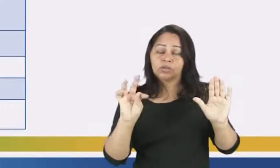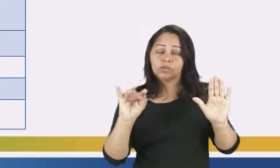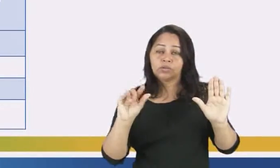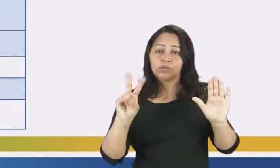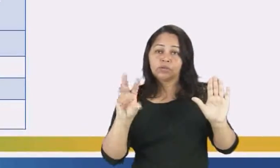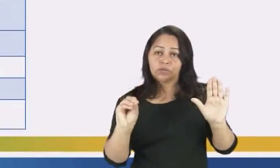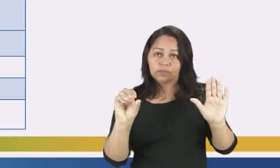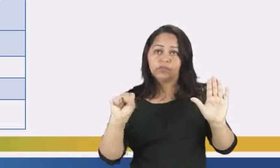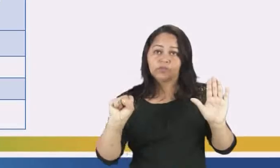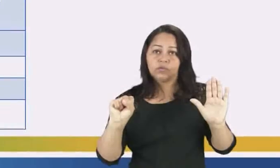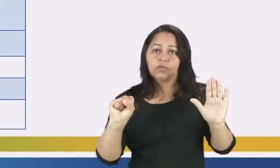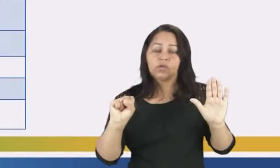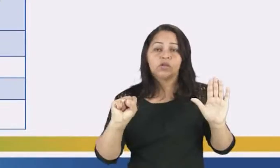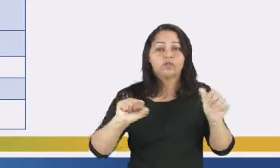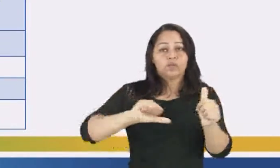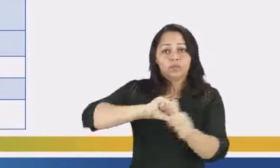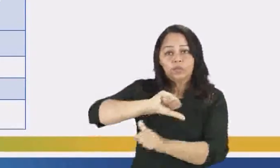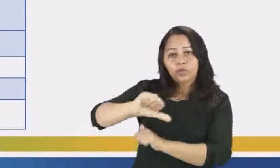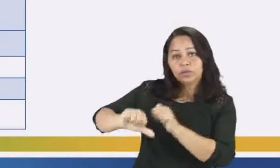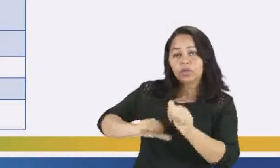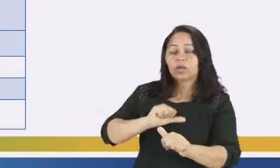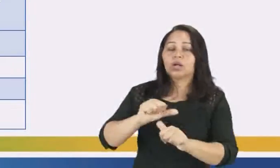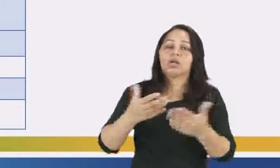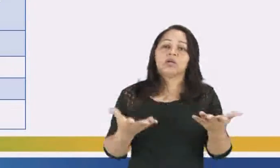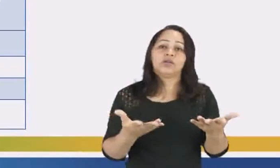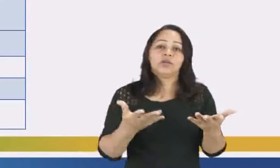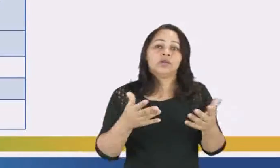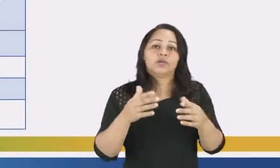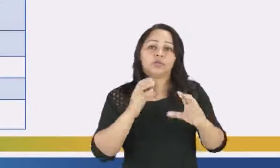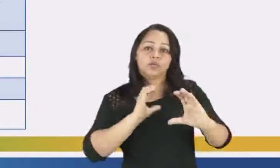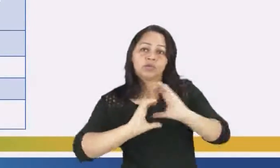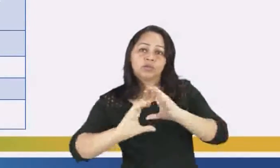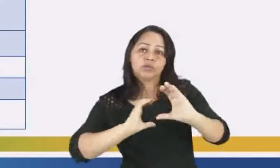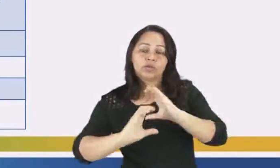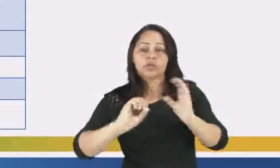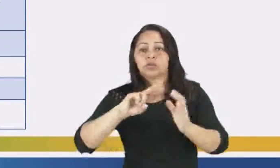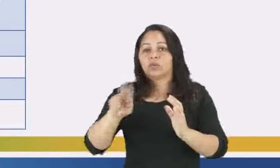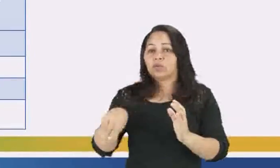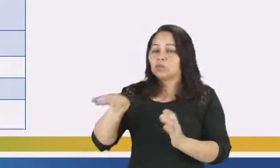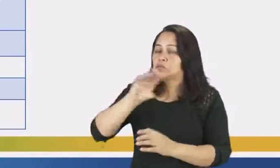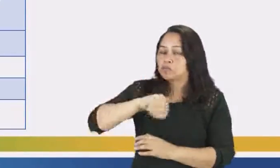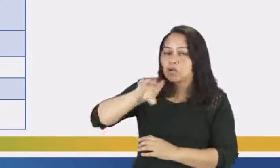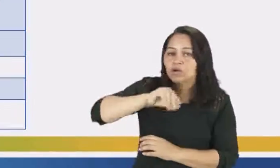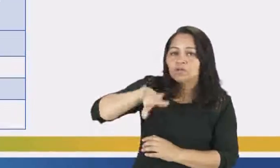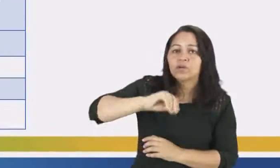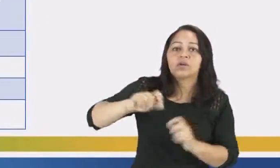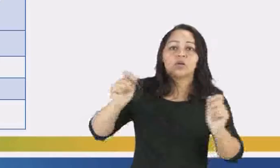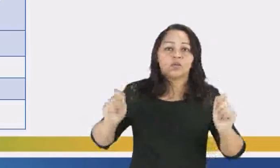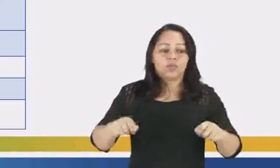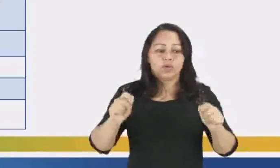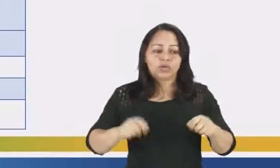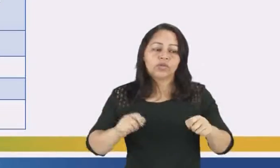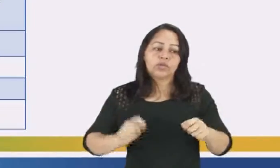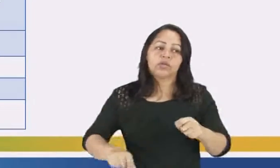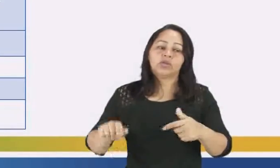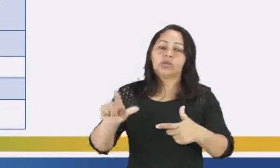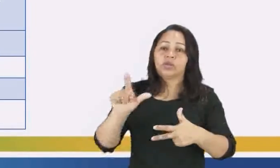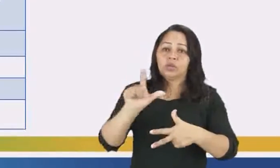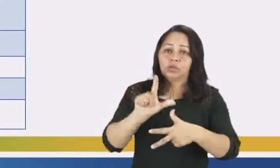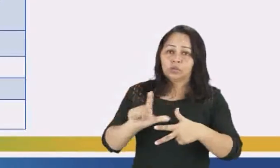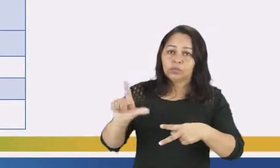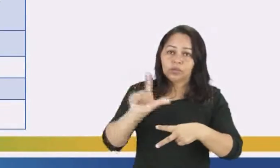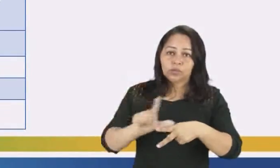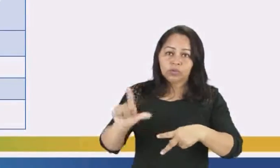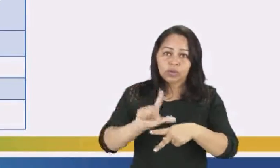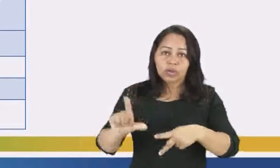vão mudar dentro do discurso, né? Como assim? Ele pode ser plural, ele pode ser singular, como vocês estão observando.